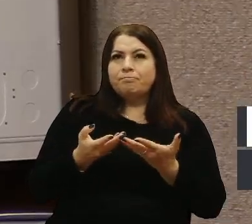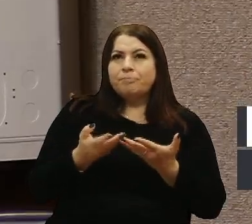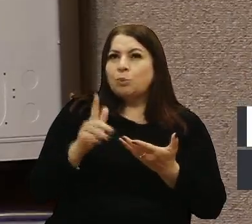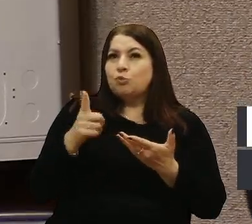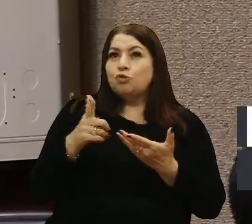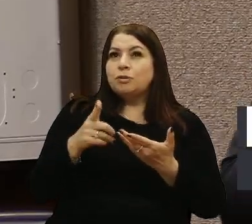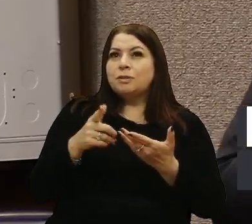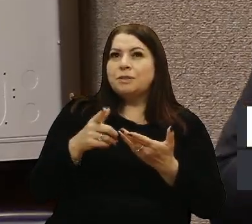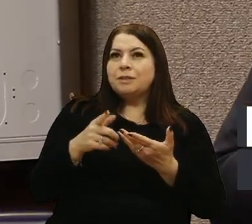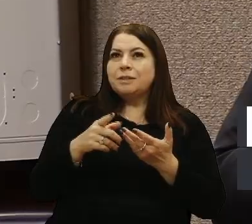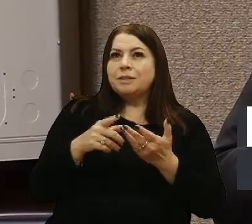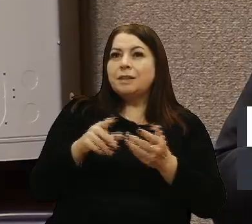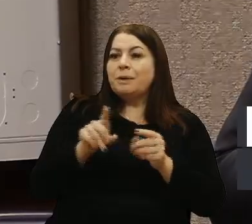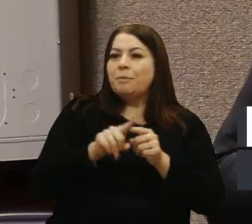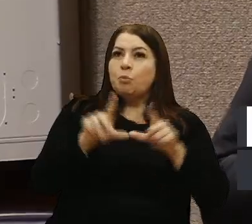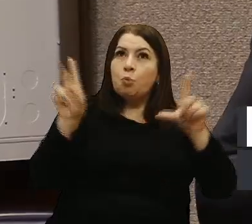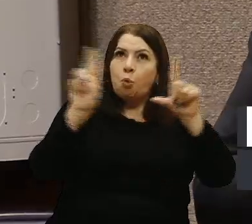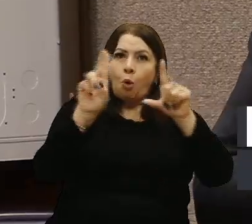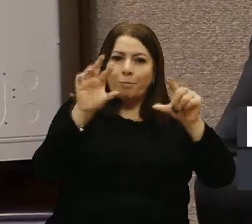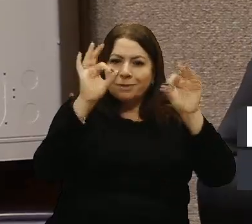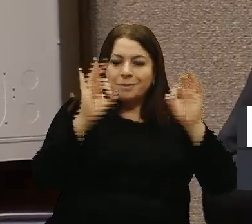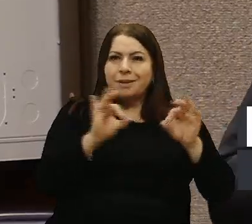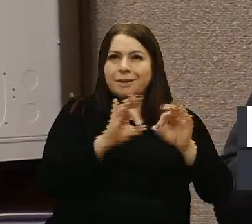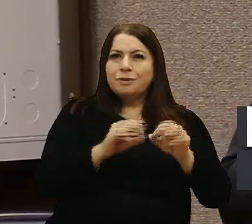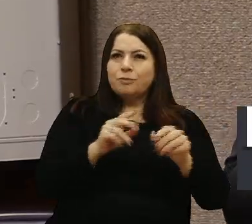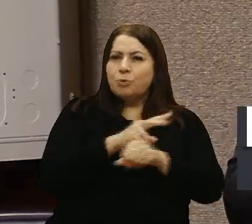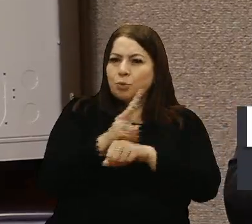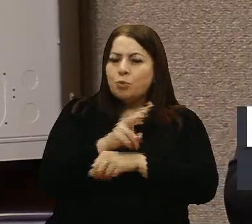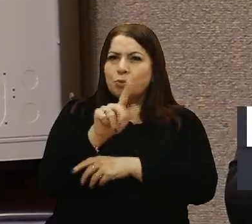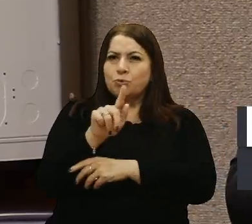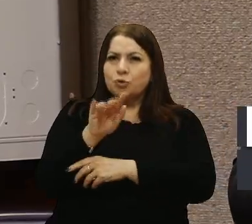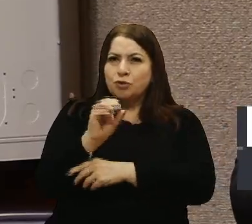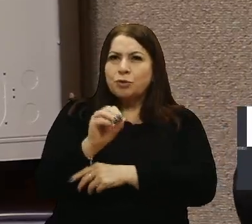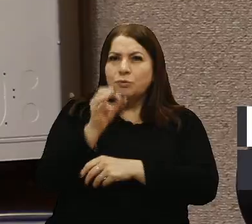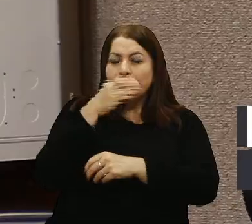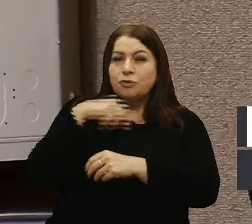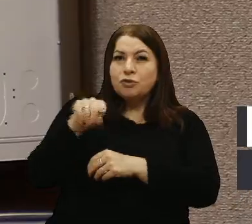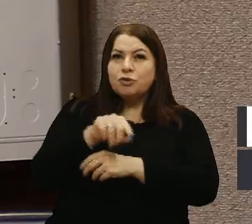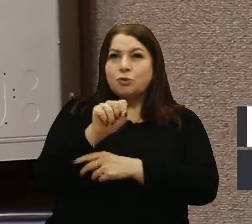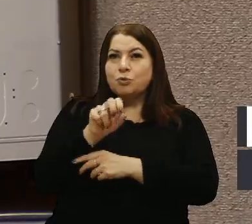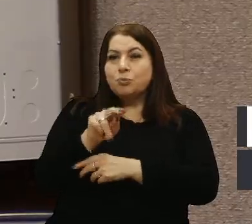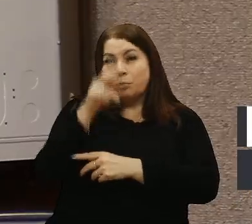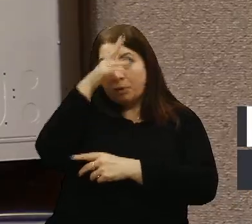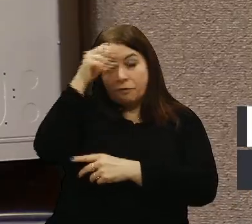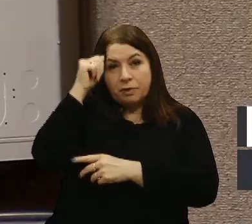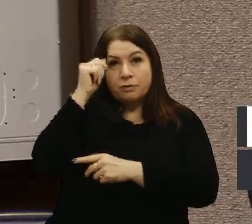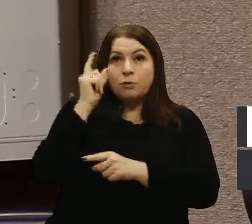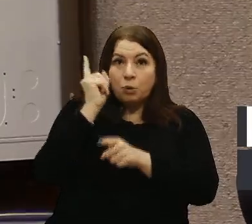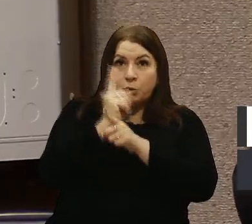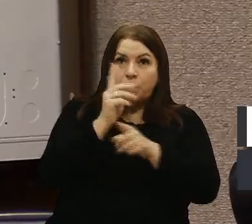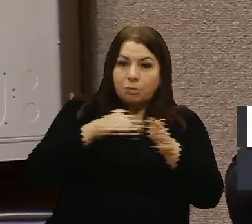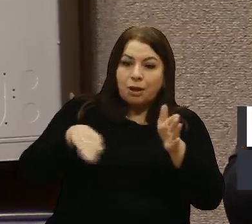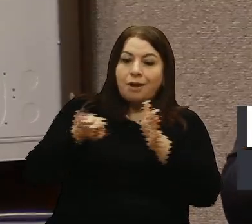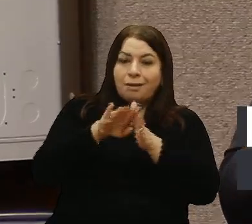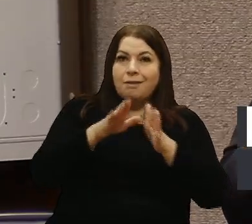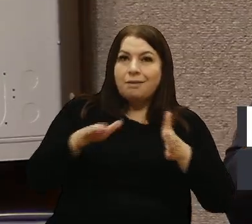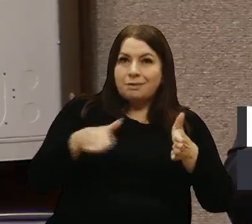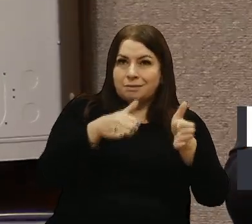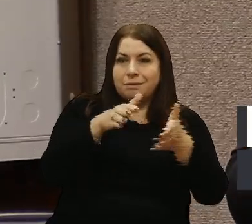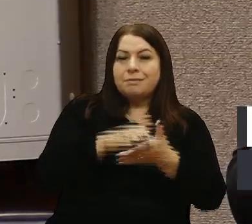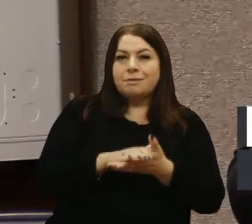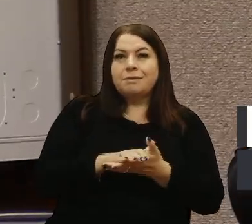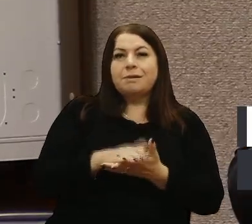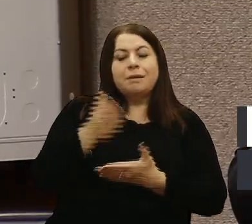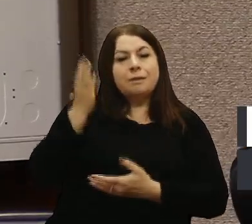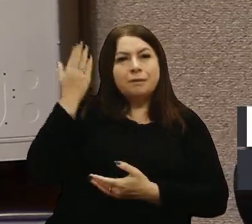uma identificação, não tinha nada. A gente buscou no Geocaxias, buscamos com os subprefeitos e tal, e até chegamos lá na estrada de vocês.